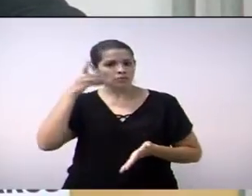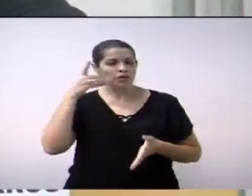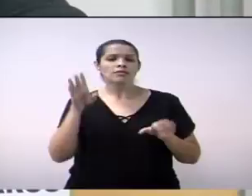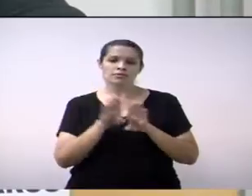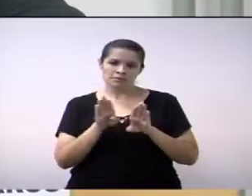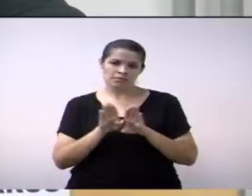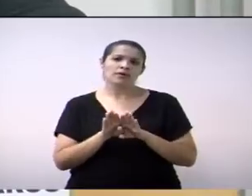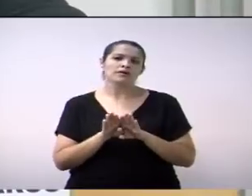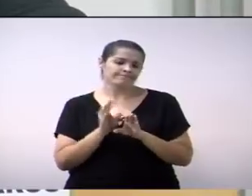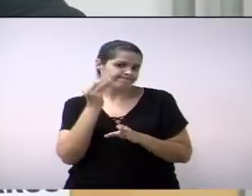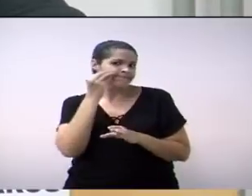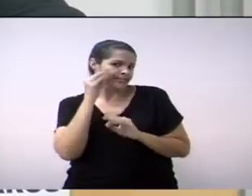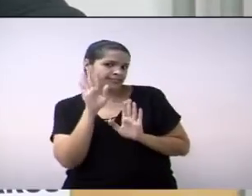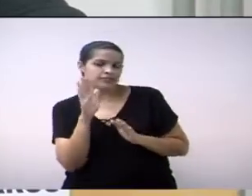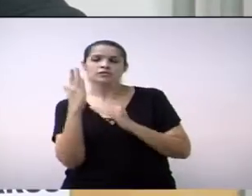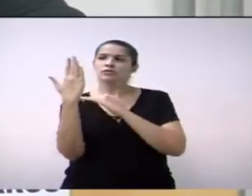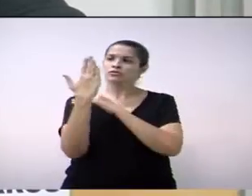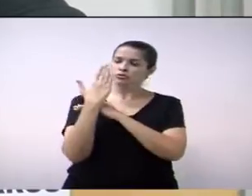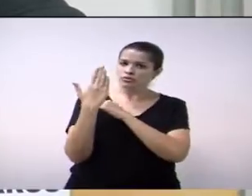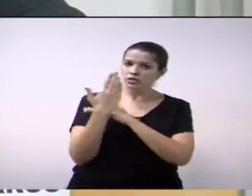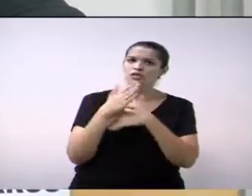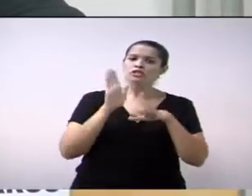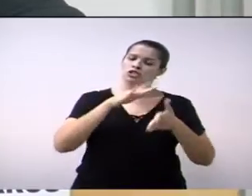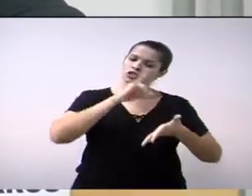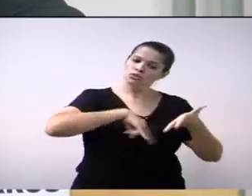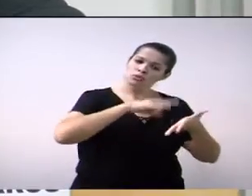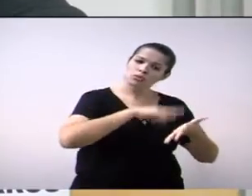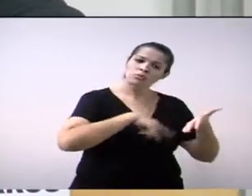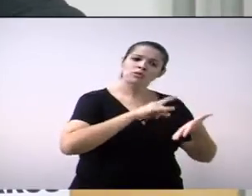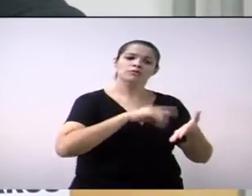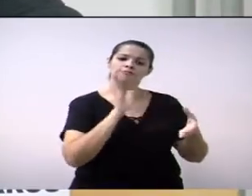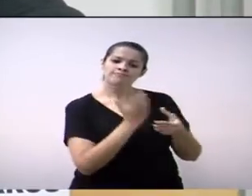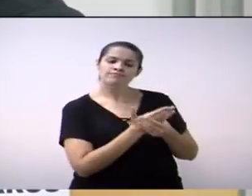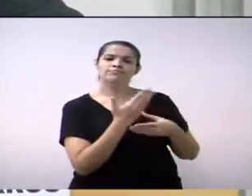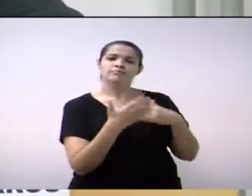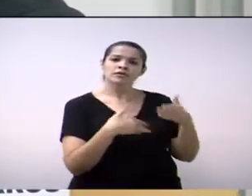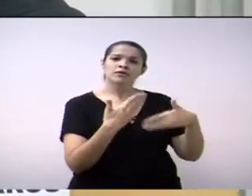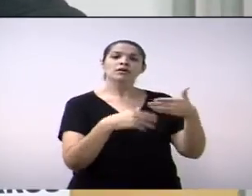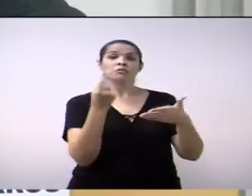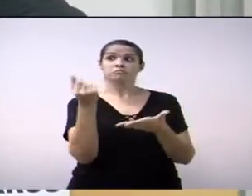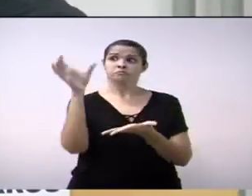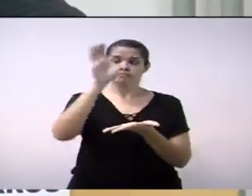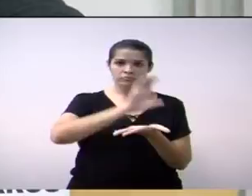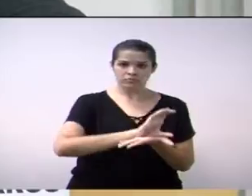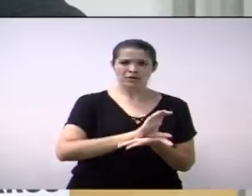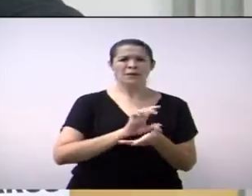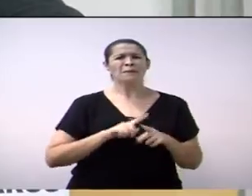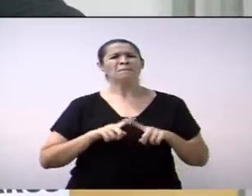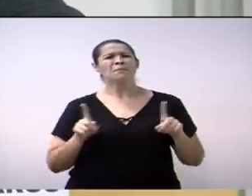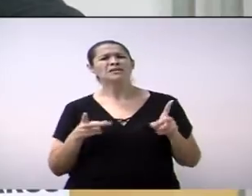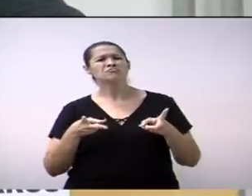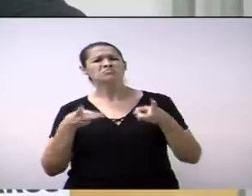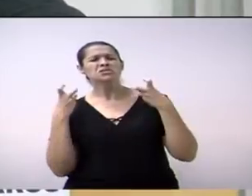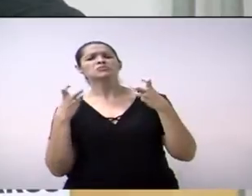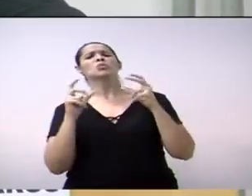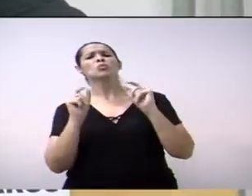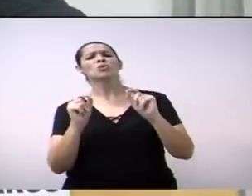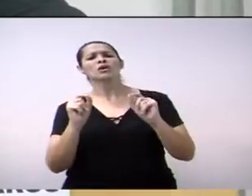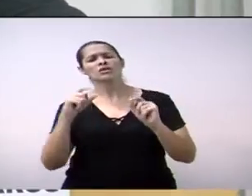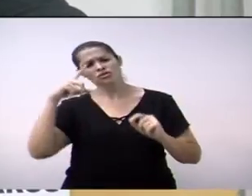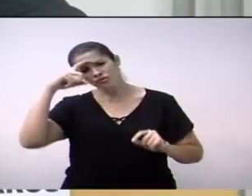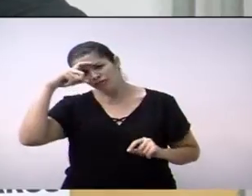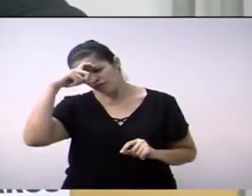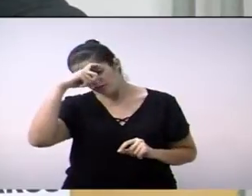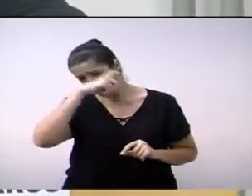feito, tem registrado, tem mandado. E o que é difícil, e que muitas vezes emperra as emendas de